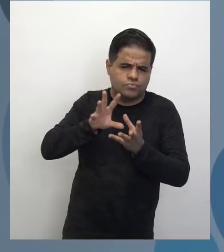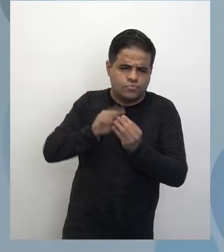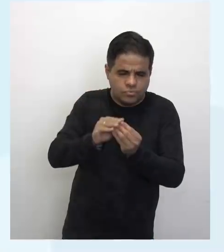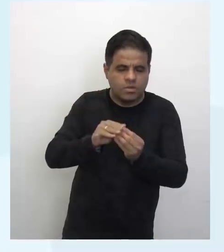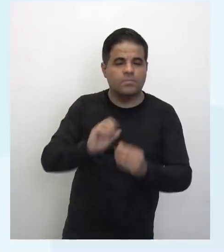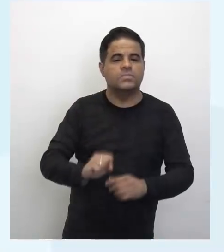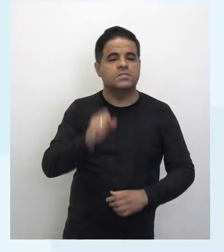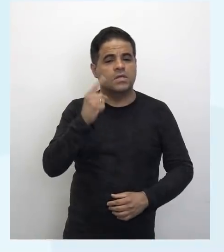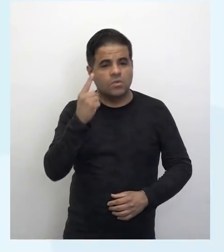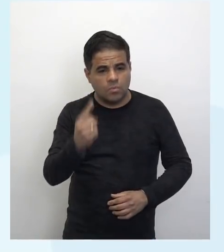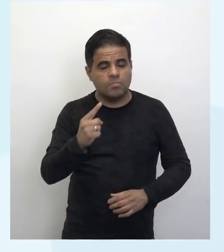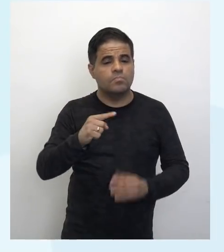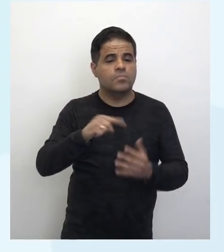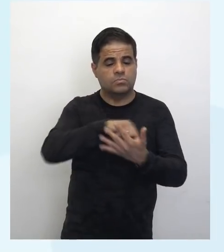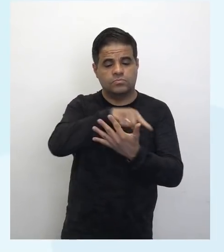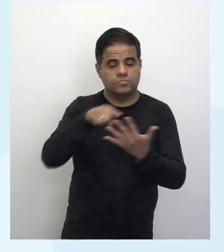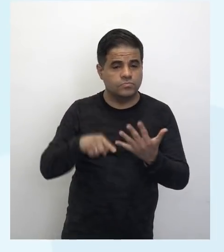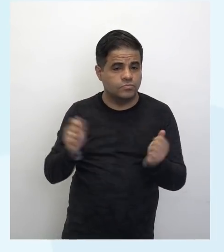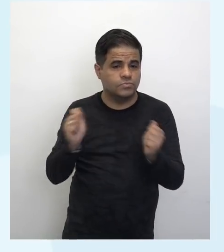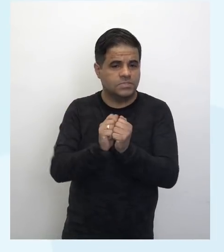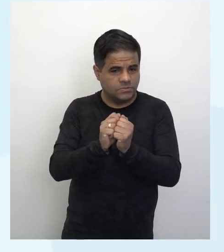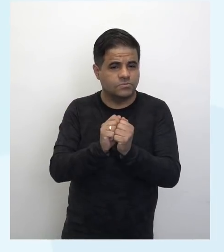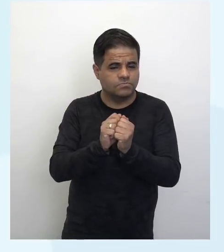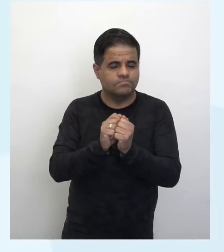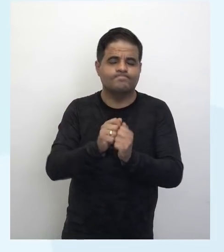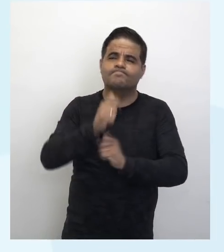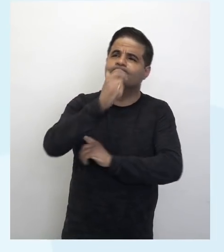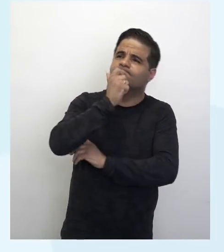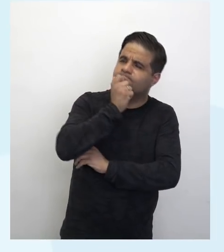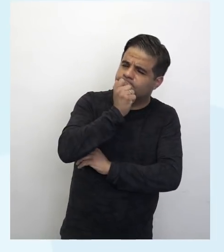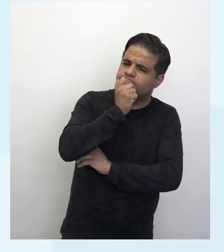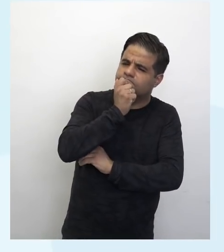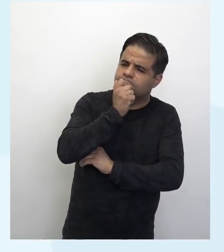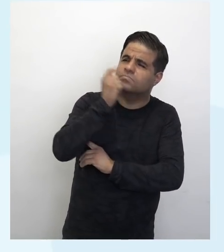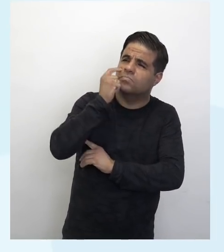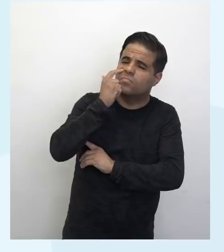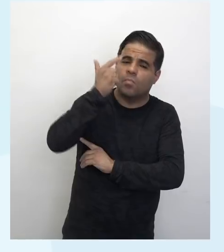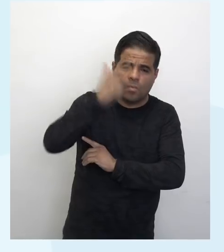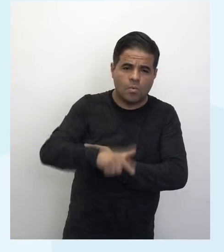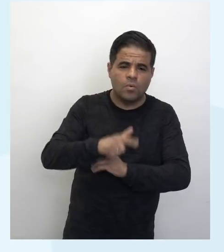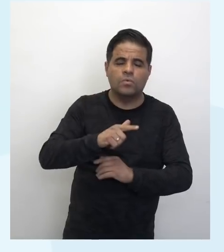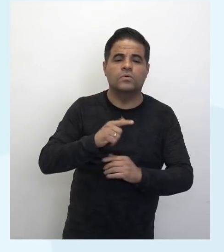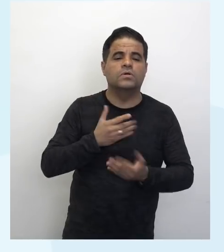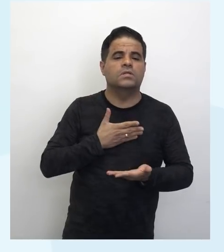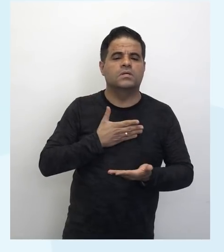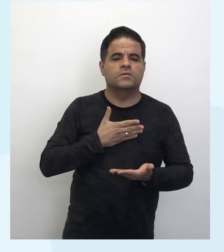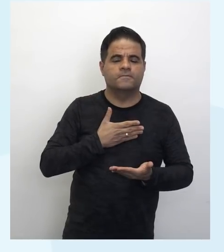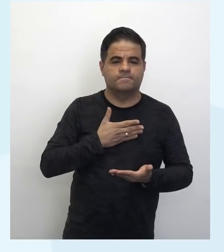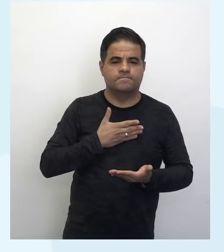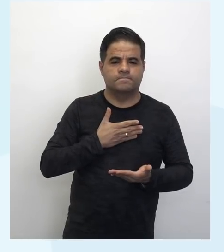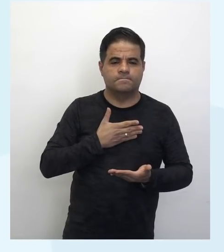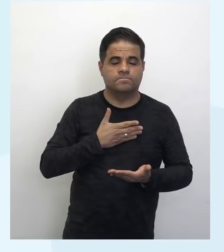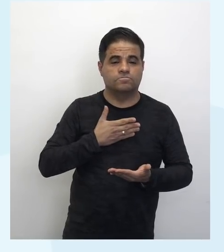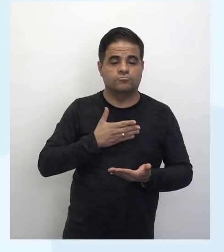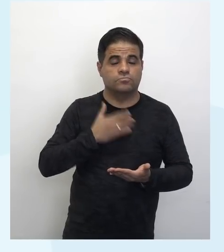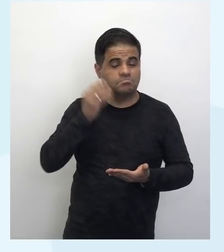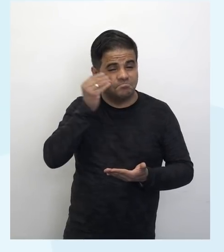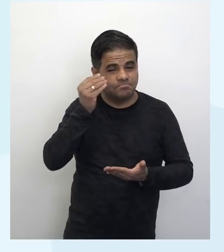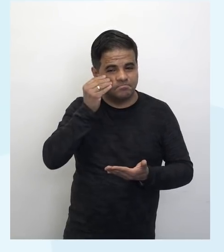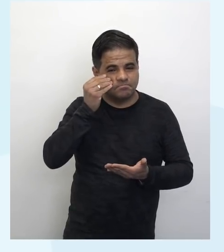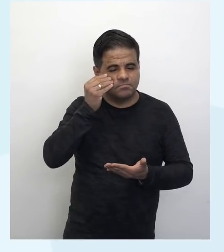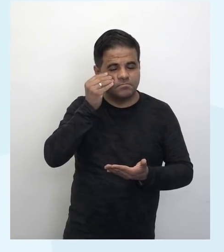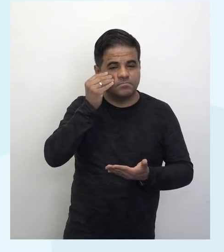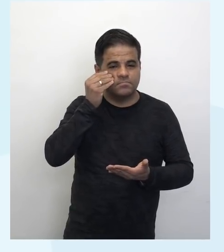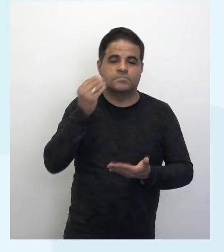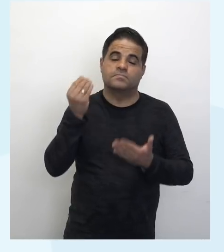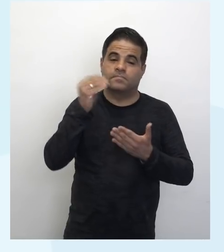5 condições, tá? Então, vamos para a próxima. Eu perdi o negocinho. Vamos complicar mais? Você não